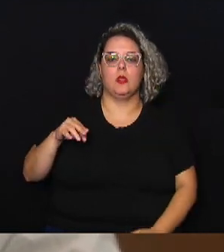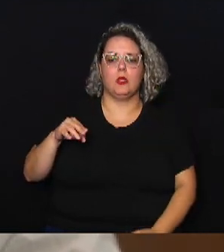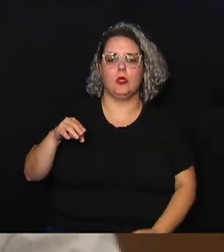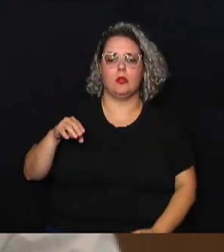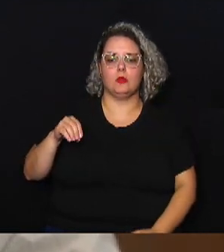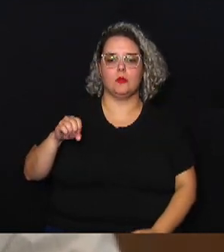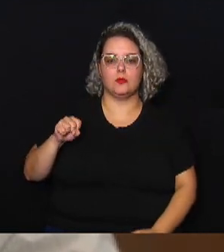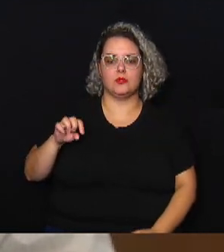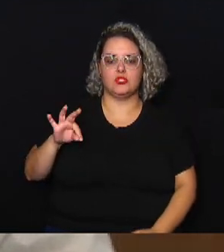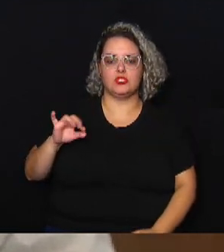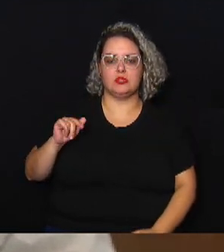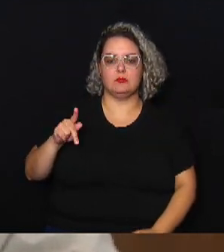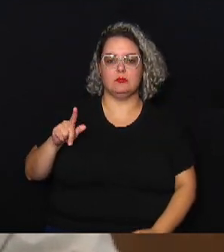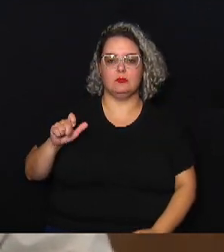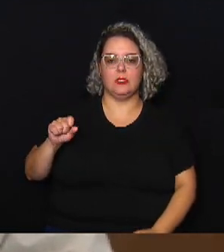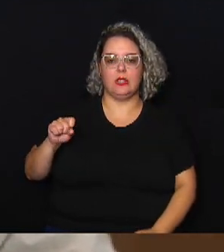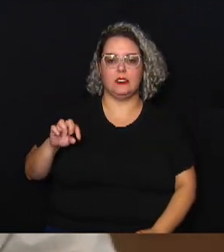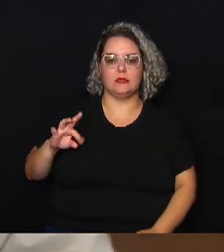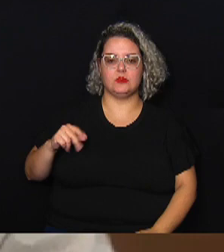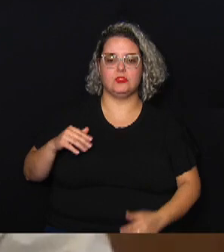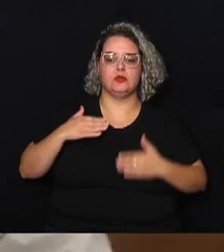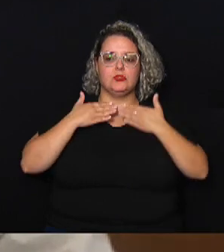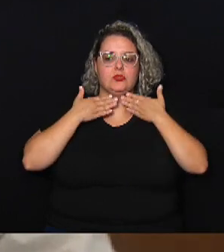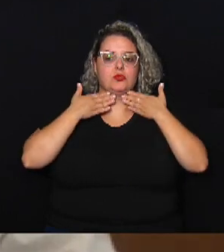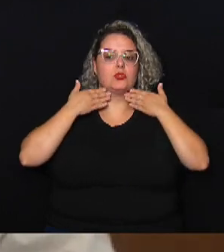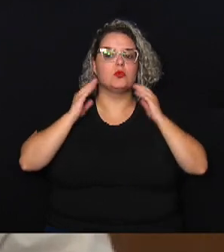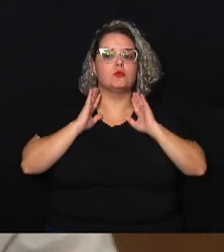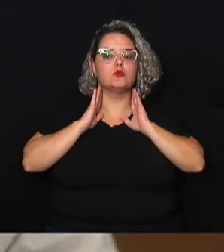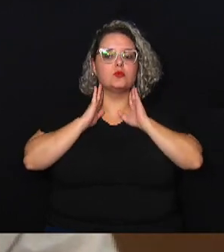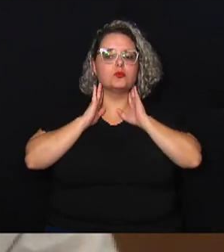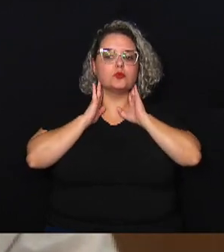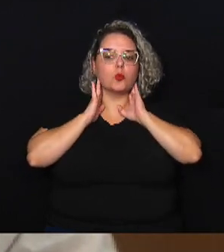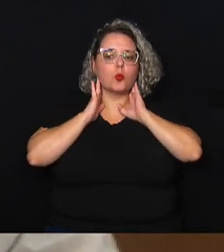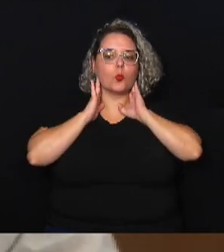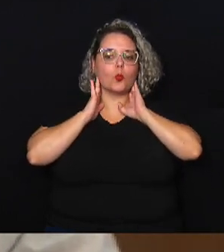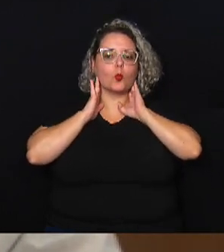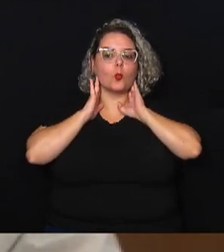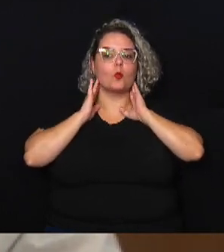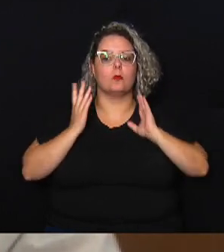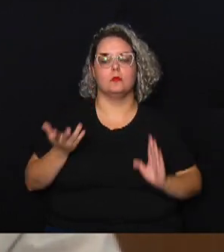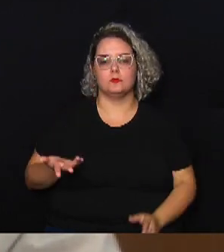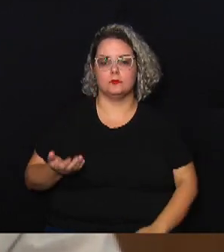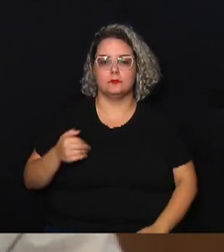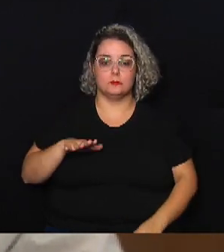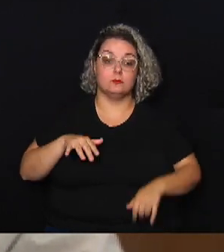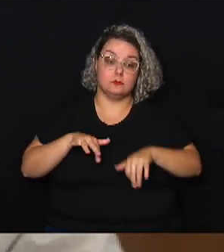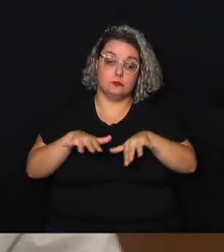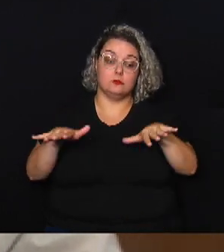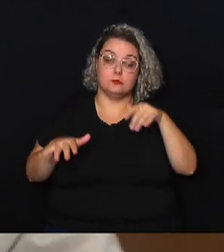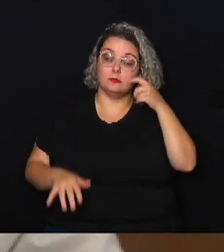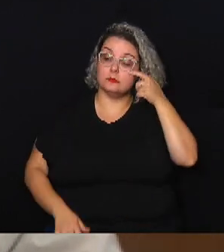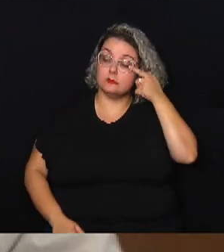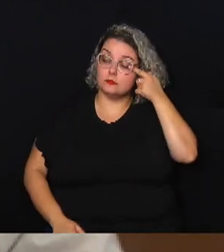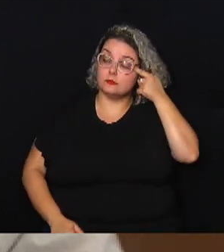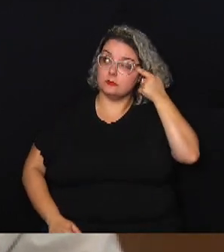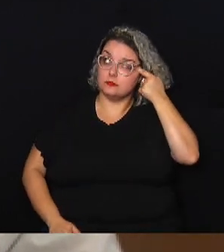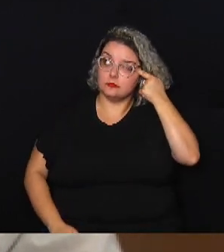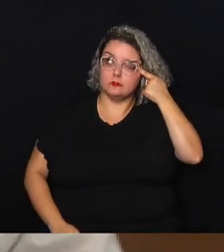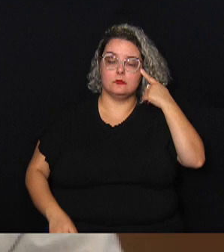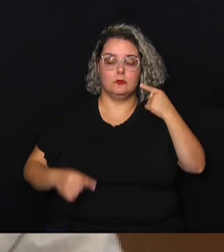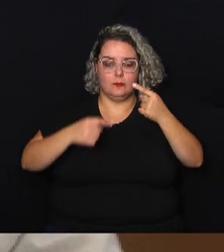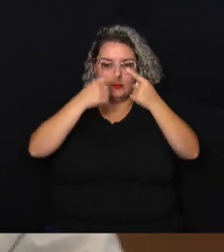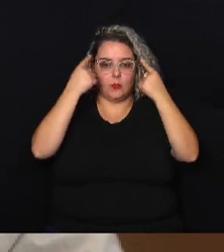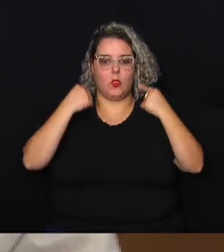gente associa o tratamento da região cervical junto. Então é uma cirurgia muito mais ampla. Então no rosto tem bastante coisa